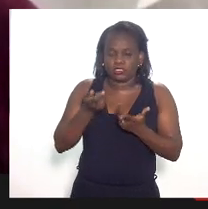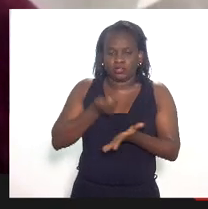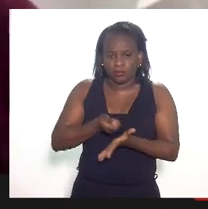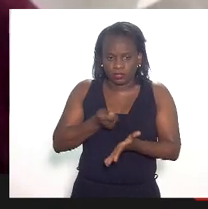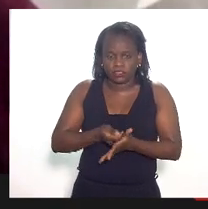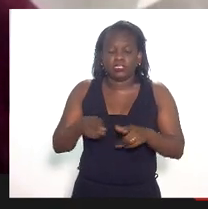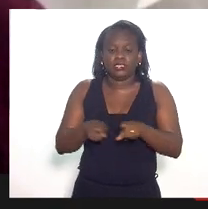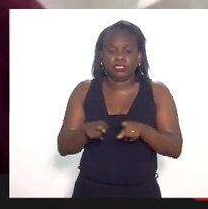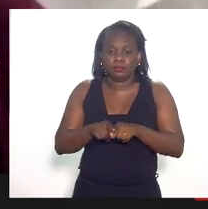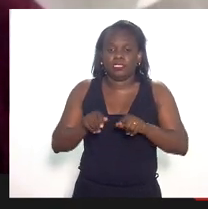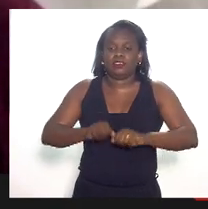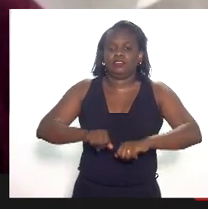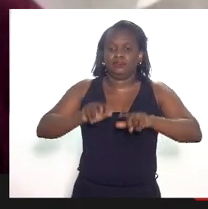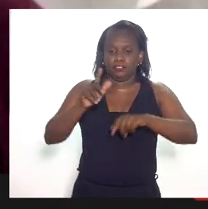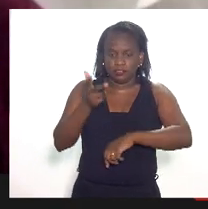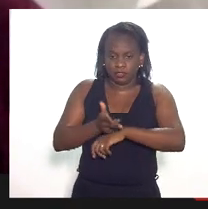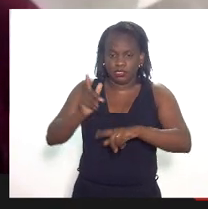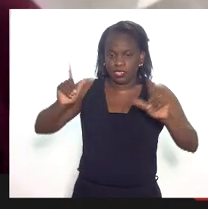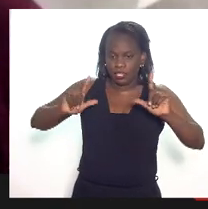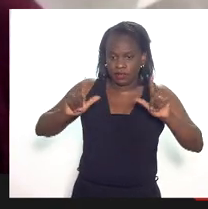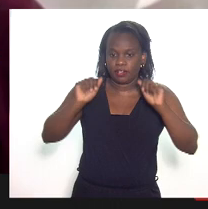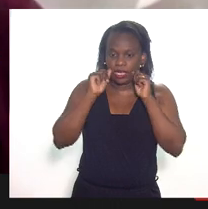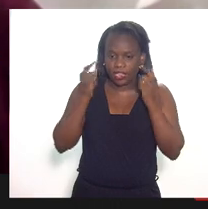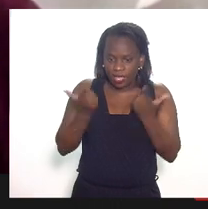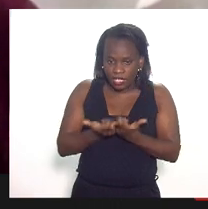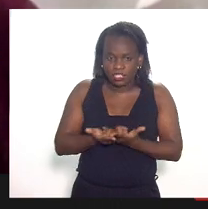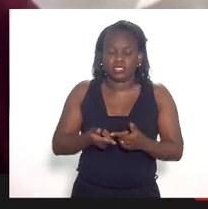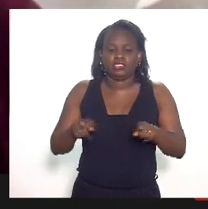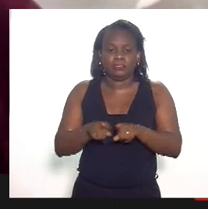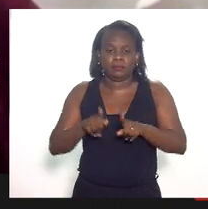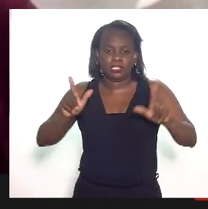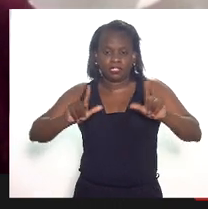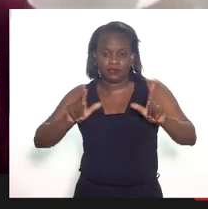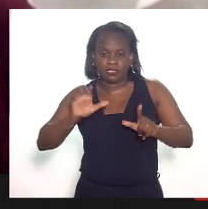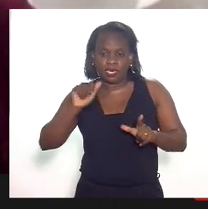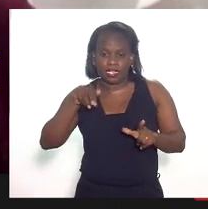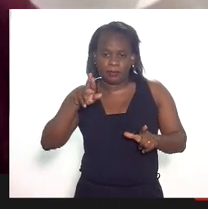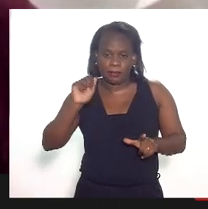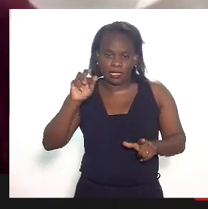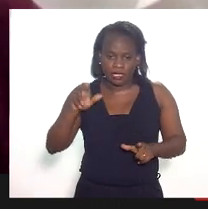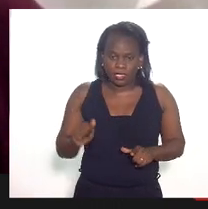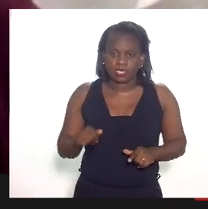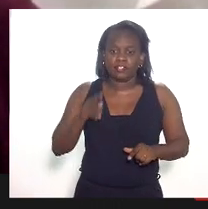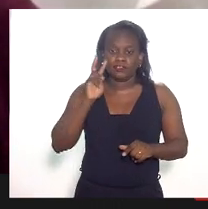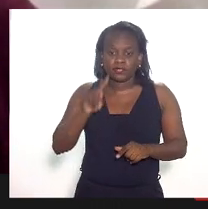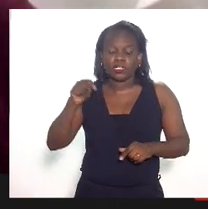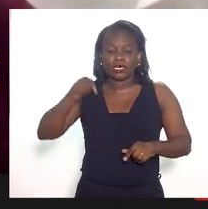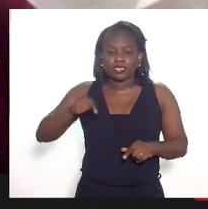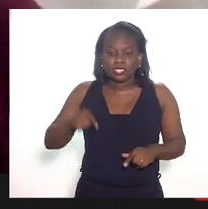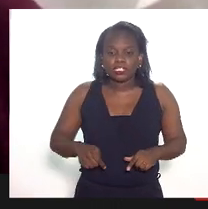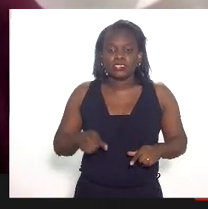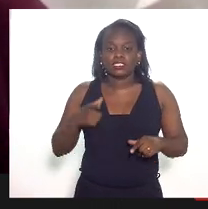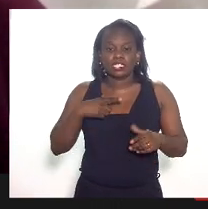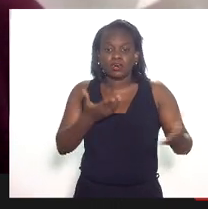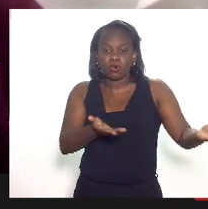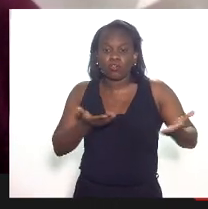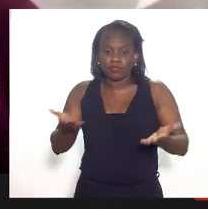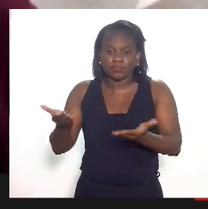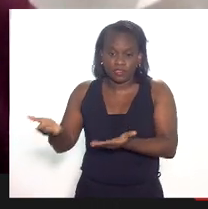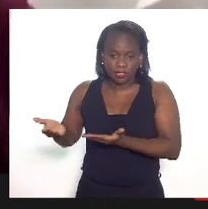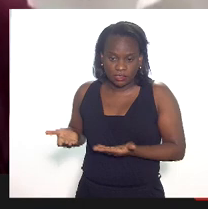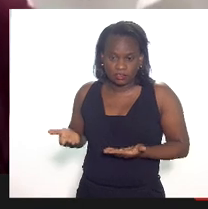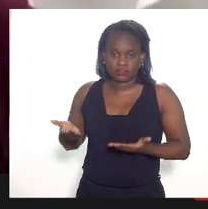foi transmitida pela TV Alerj, pela TV Câmara, e que nós assistimos aqui, né, uma